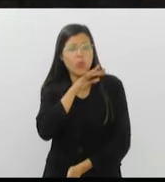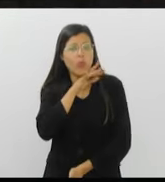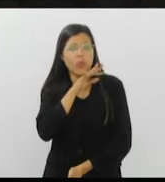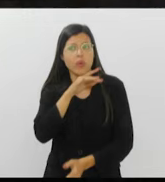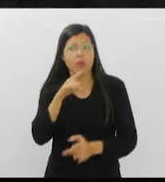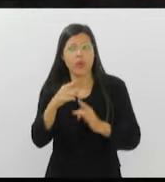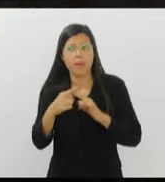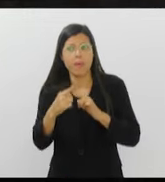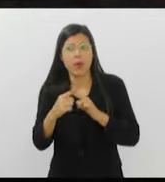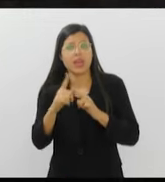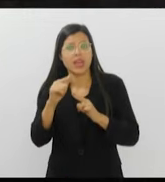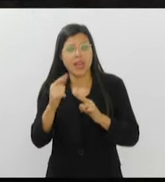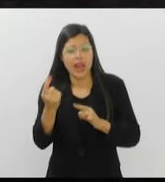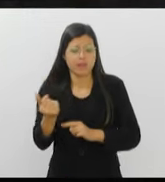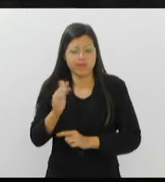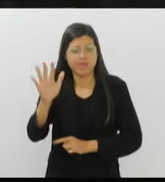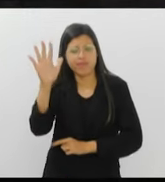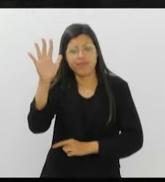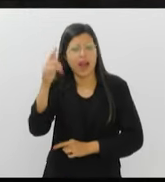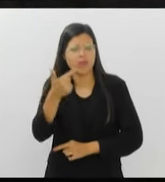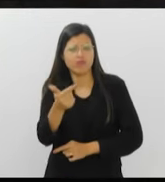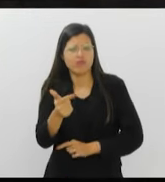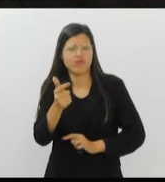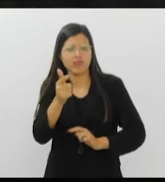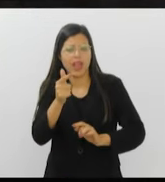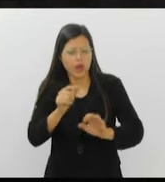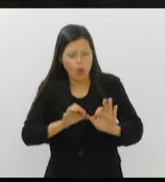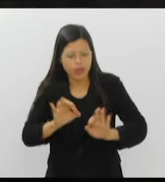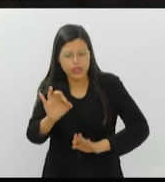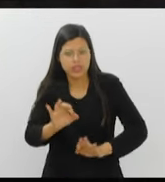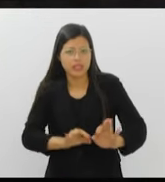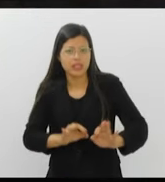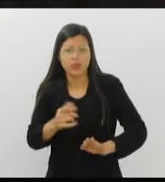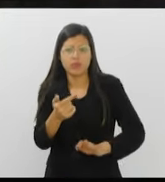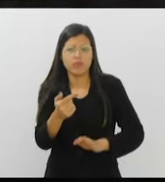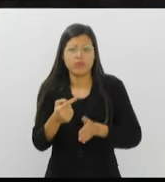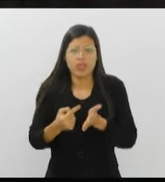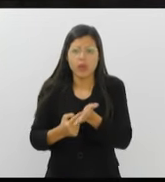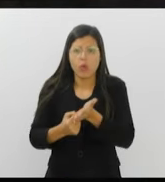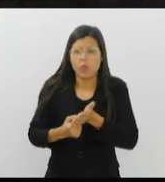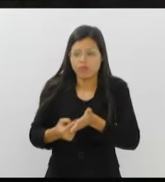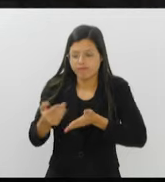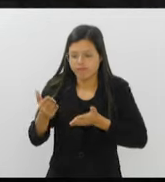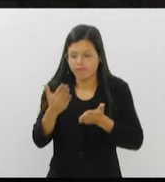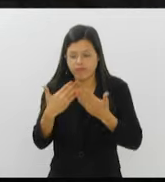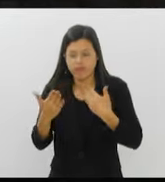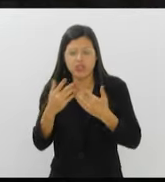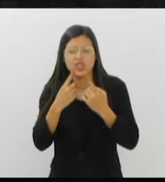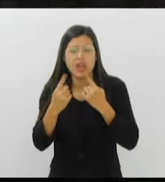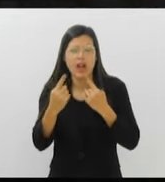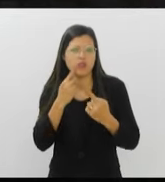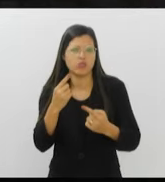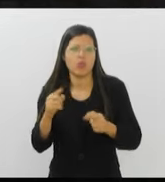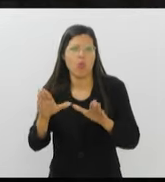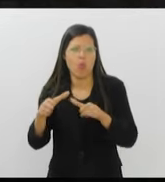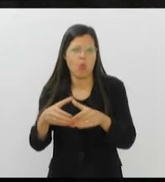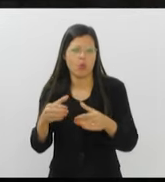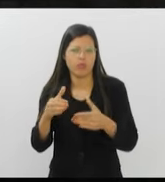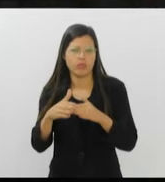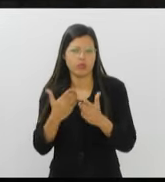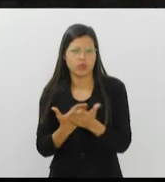gasto alto demais, sem planejamento, sem pactuação com a comunidade escolar, que faz com que o investimento se